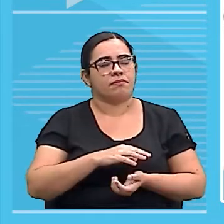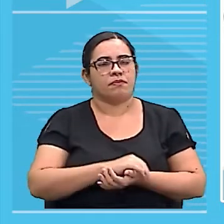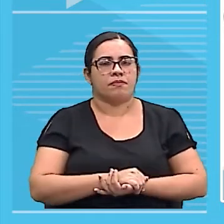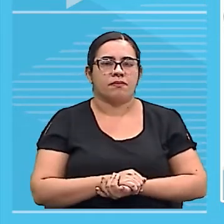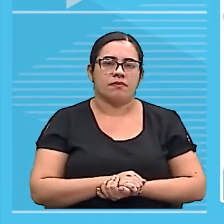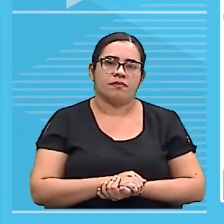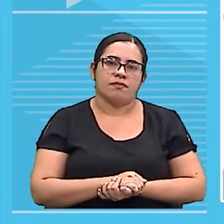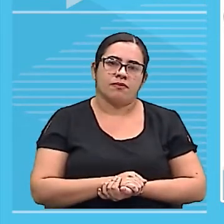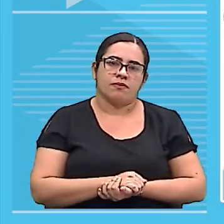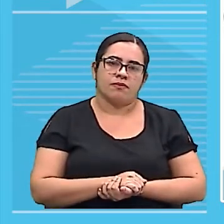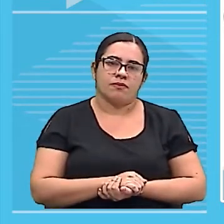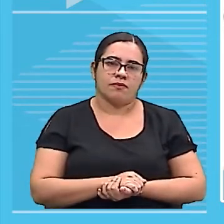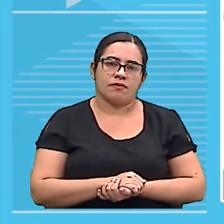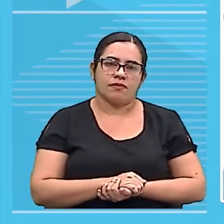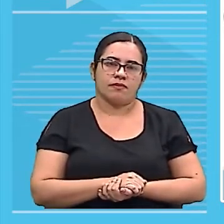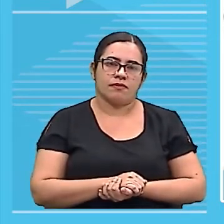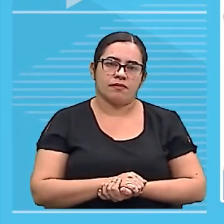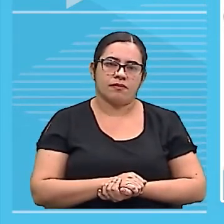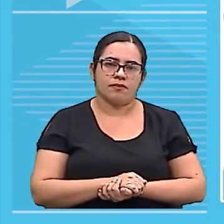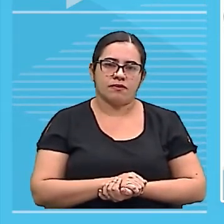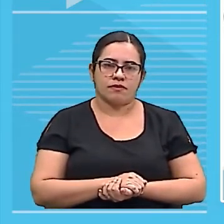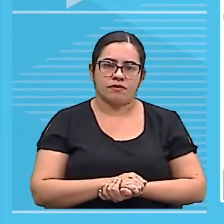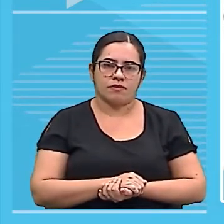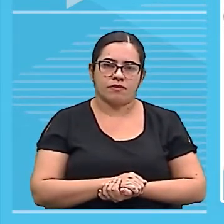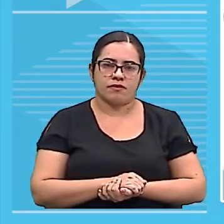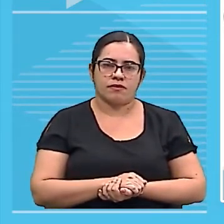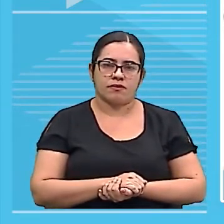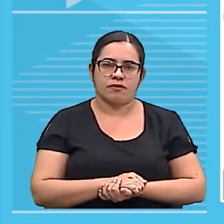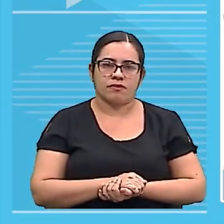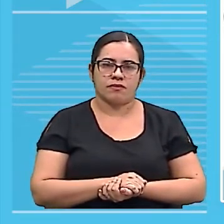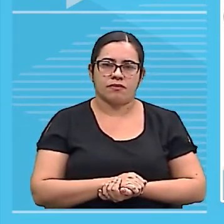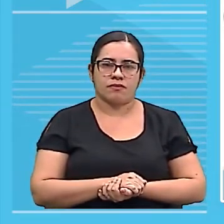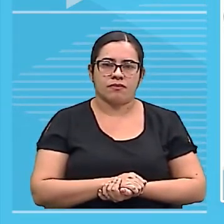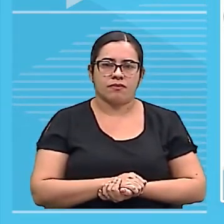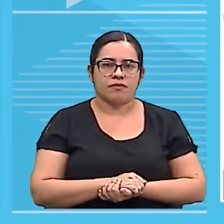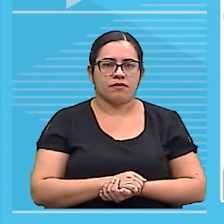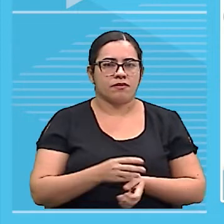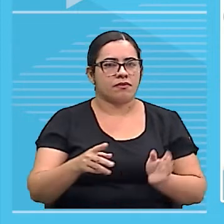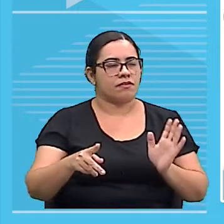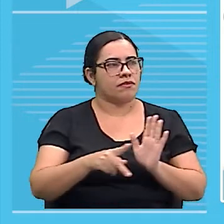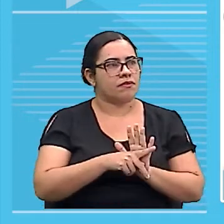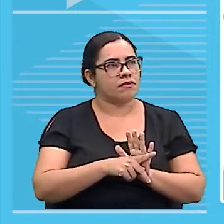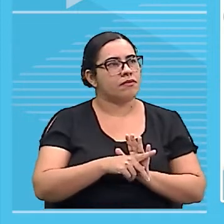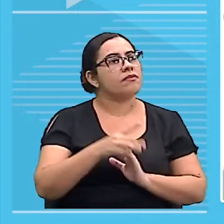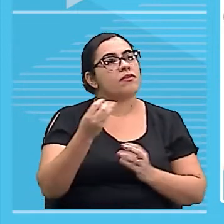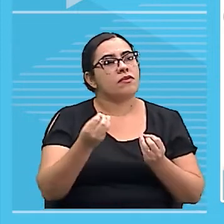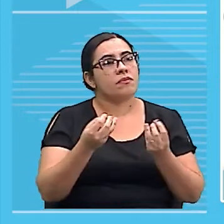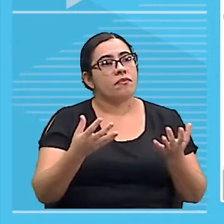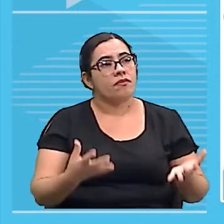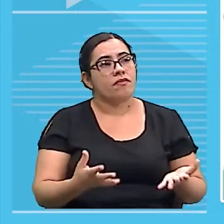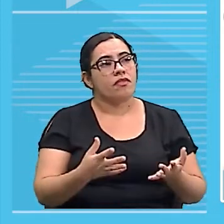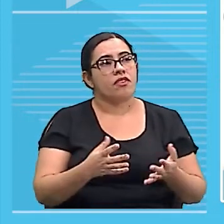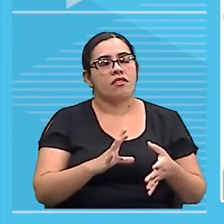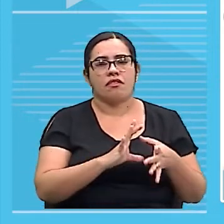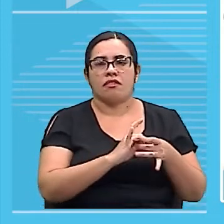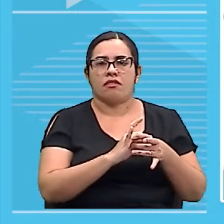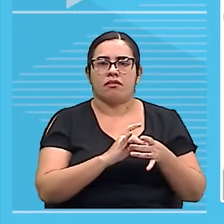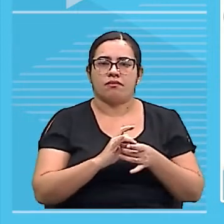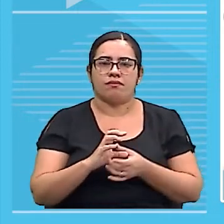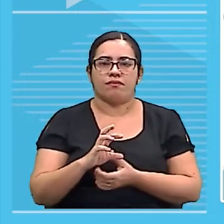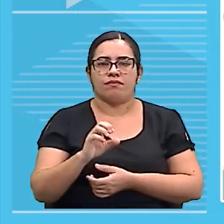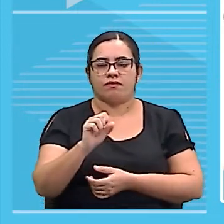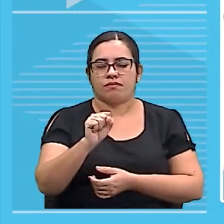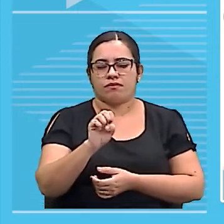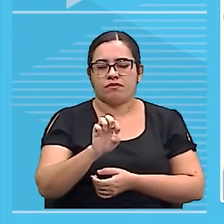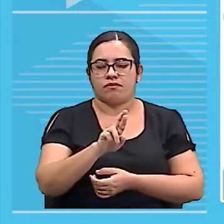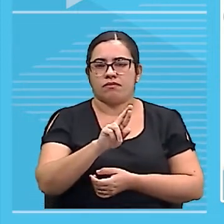terceiro bom então uma resistência equivalente da associação em série será